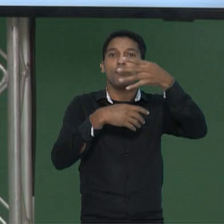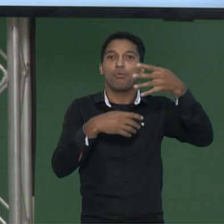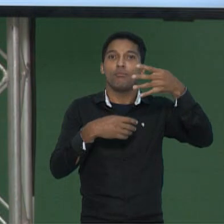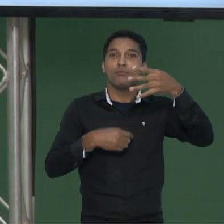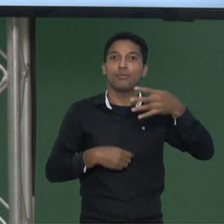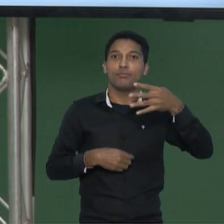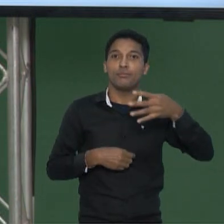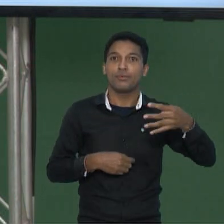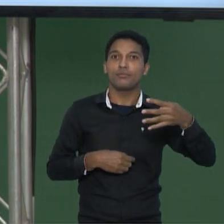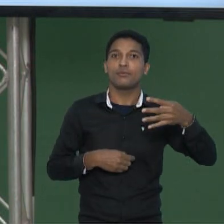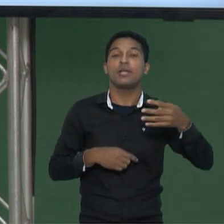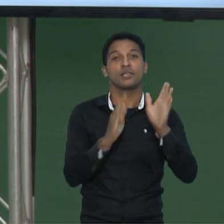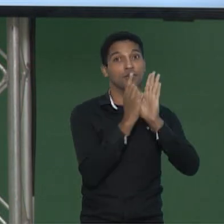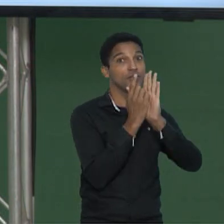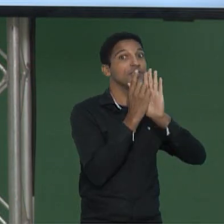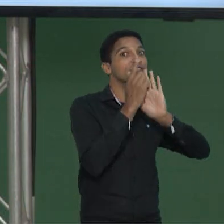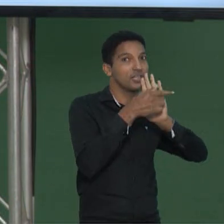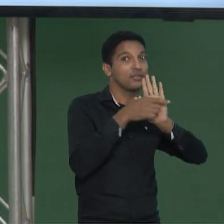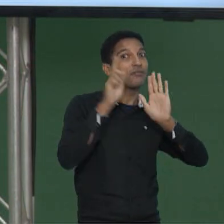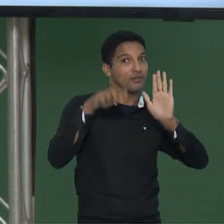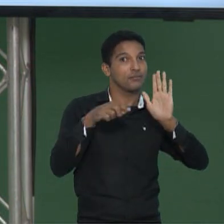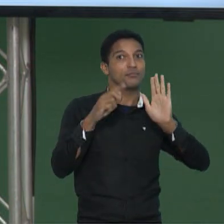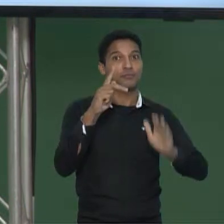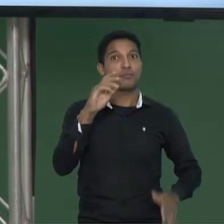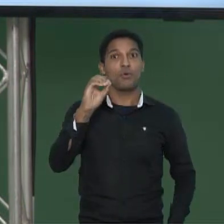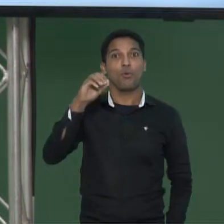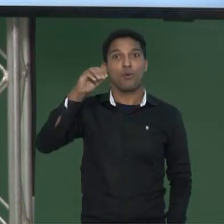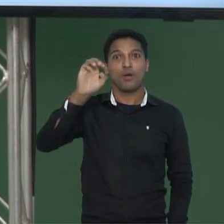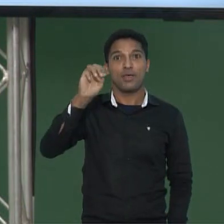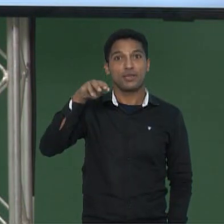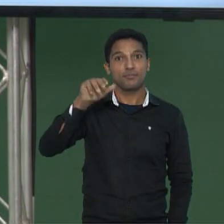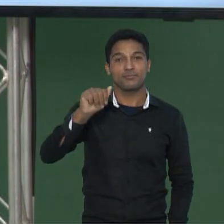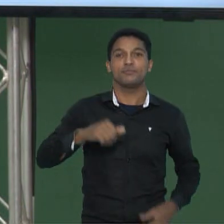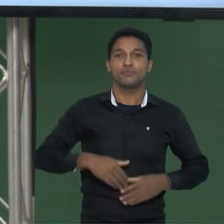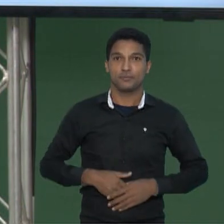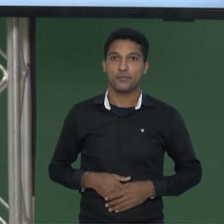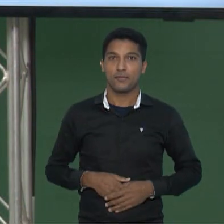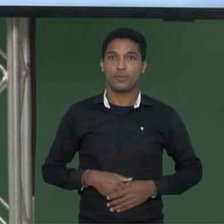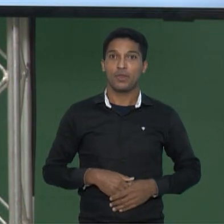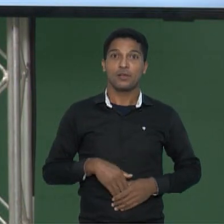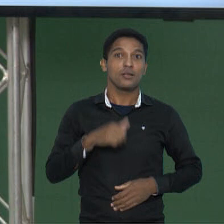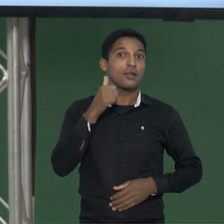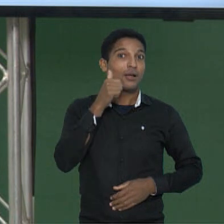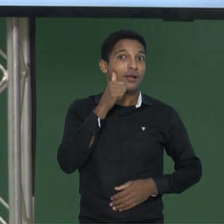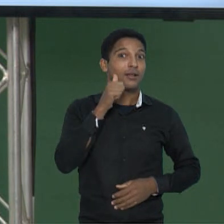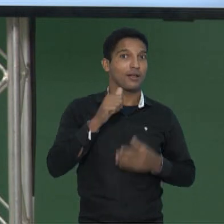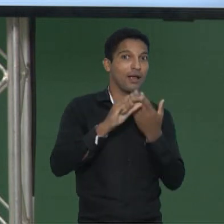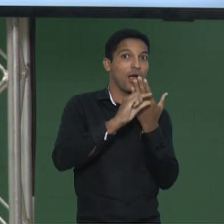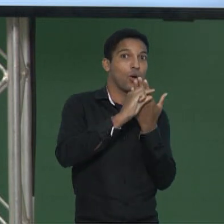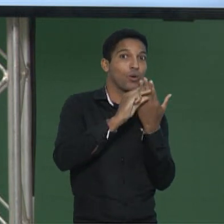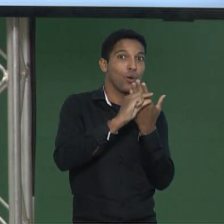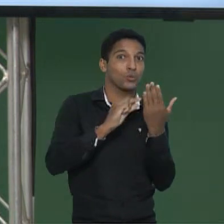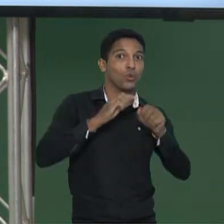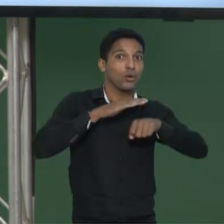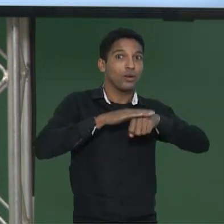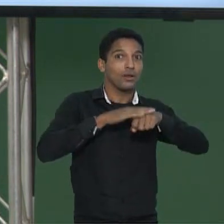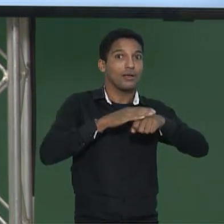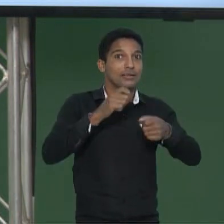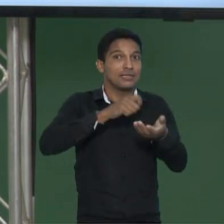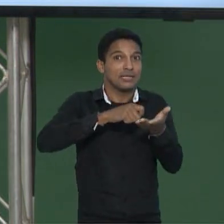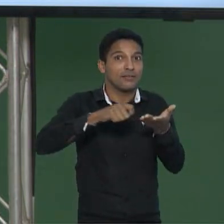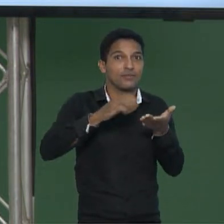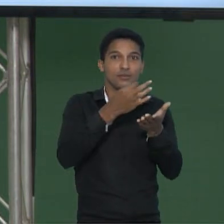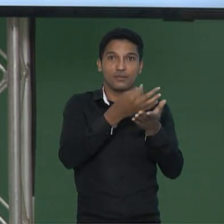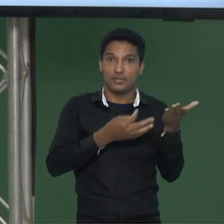gênero, poema. A autora do texto, lembra quando a teacher falou, preste atenção em toda a imagem.